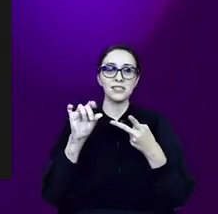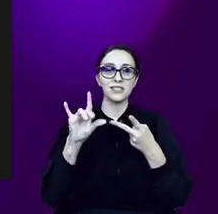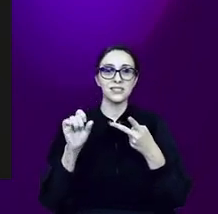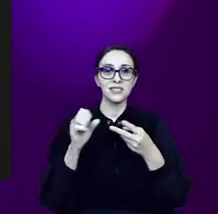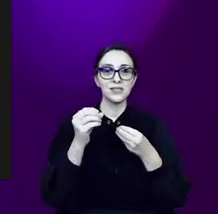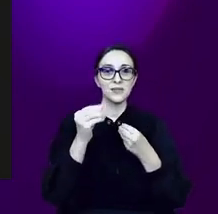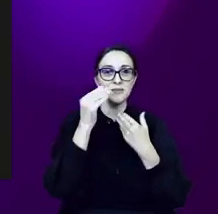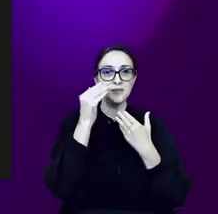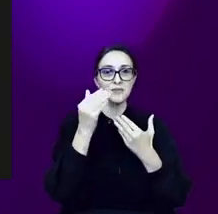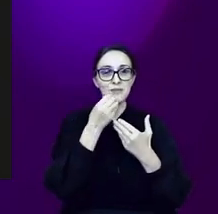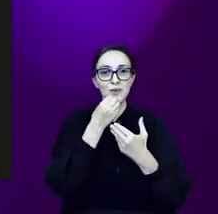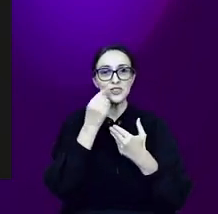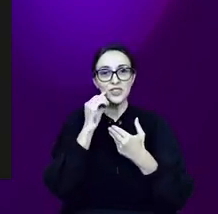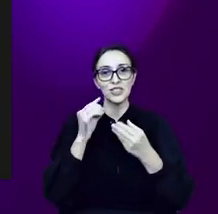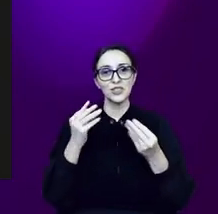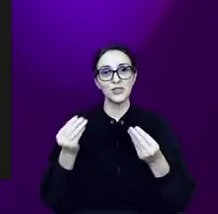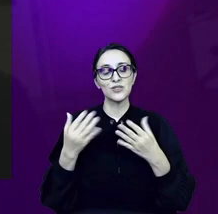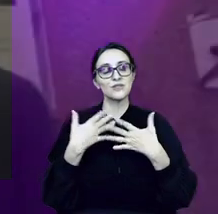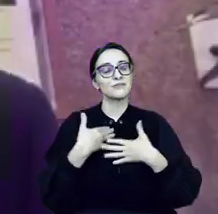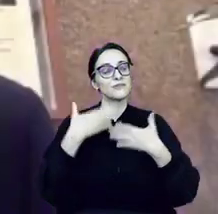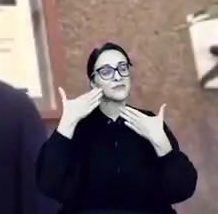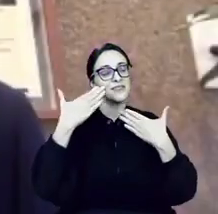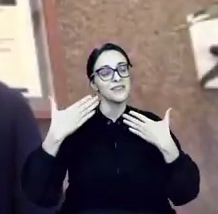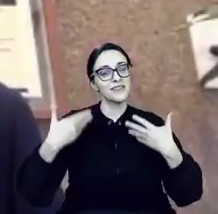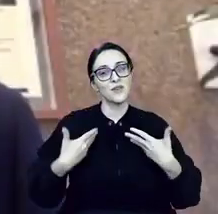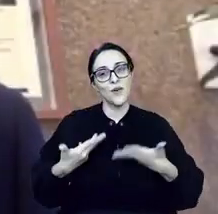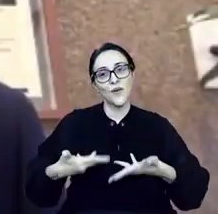Bom dia a todos. Gostaria de agradecer o convite